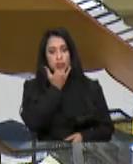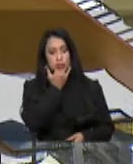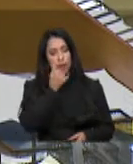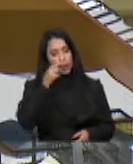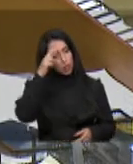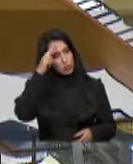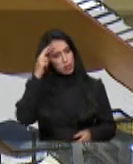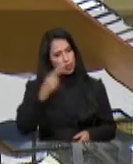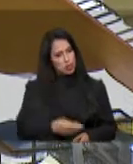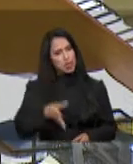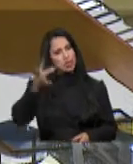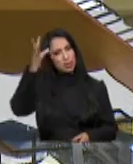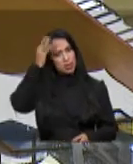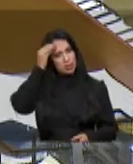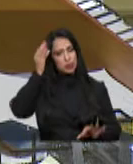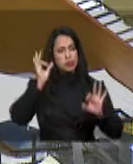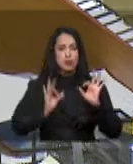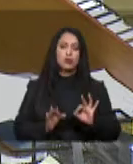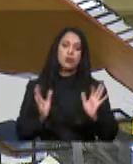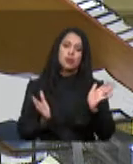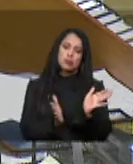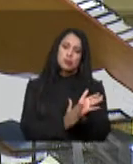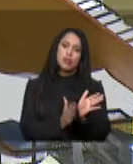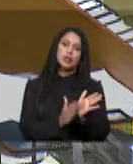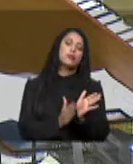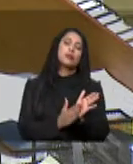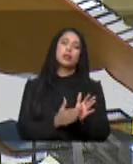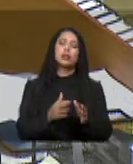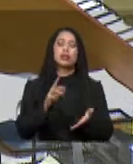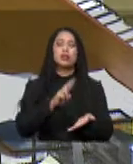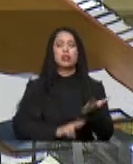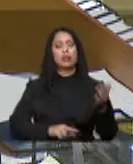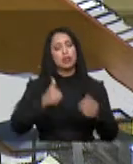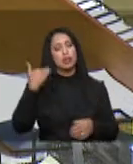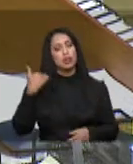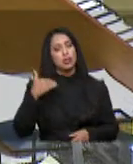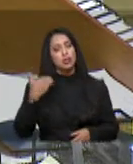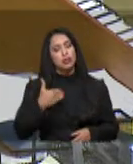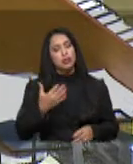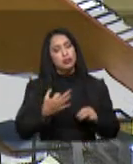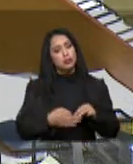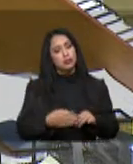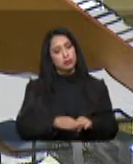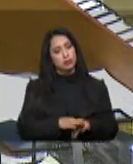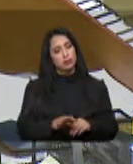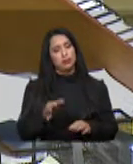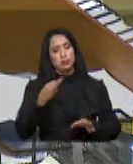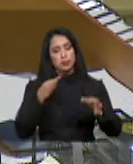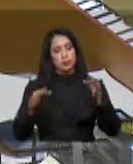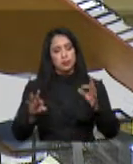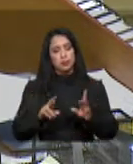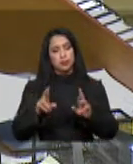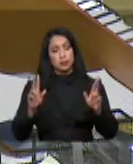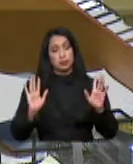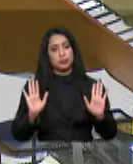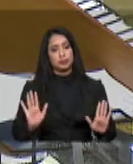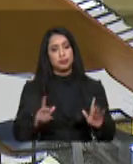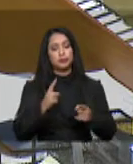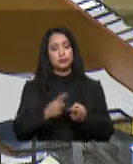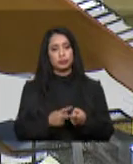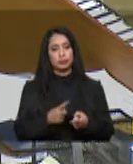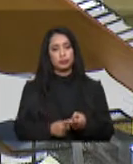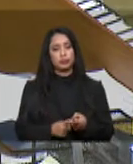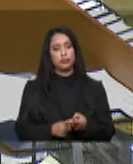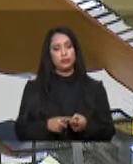compreendendo perfeitamente e parabenizando o eminente relator e os meus pares pelo entendimento contrário, até porque, dotados